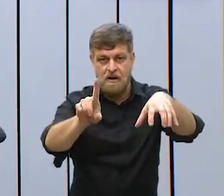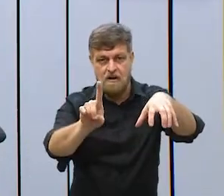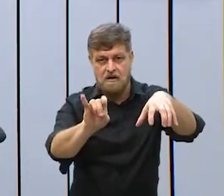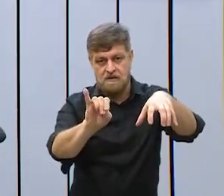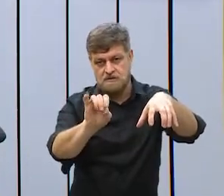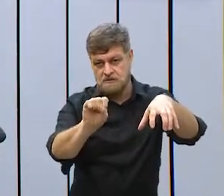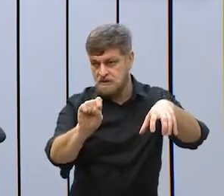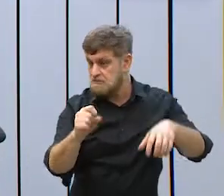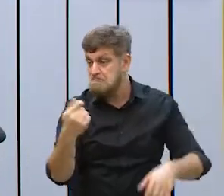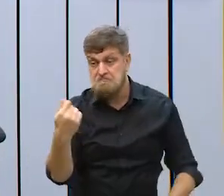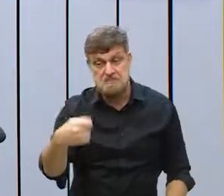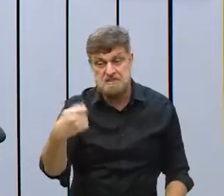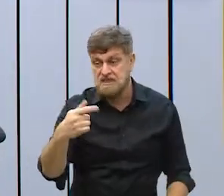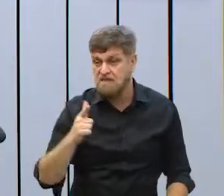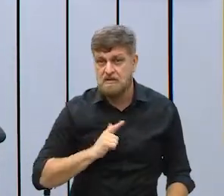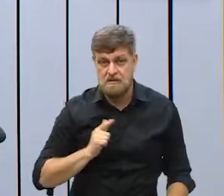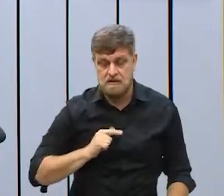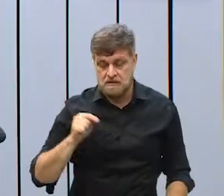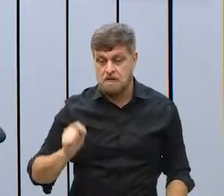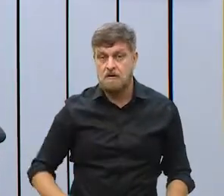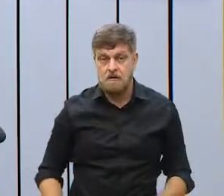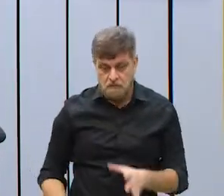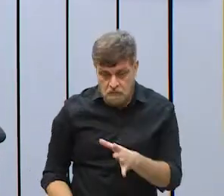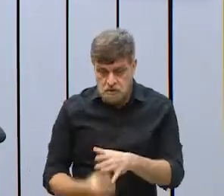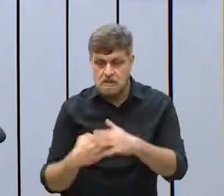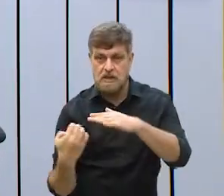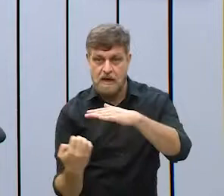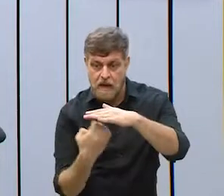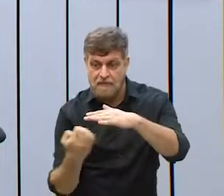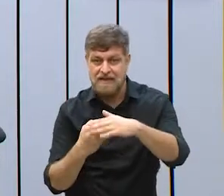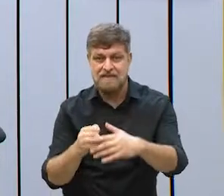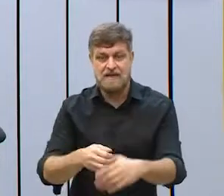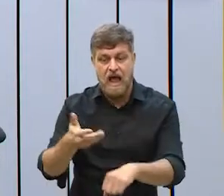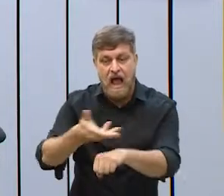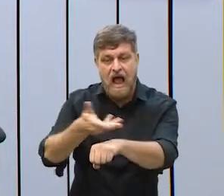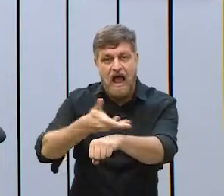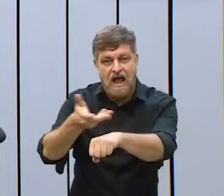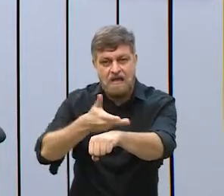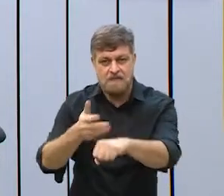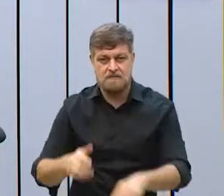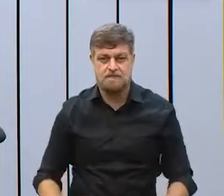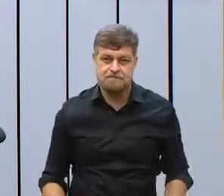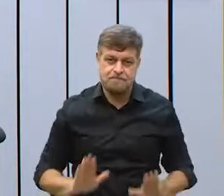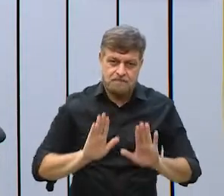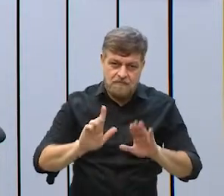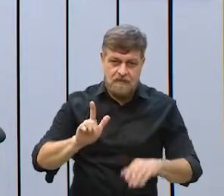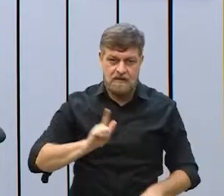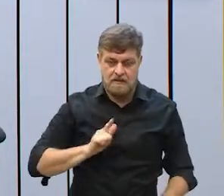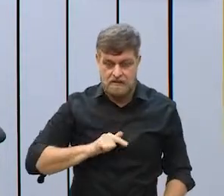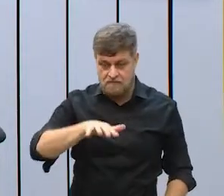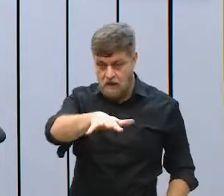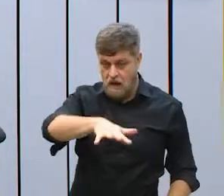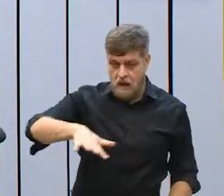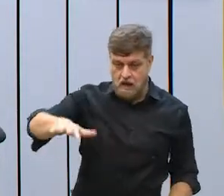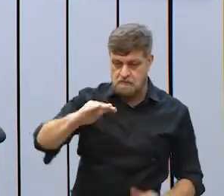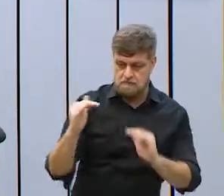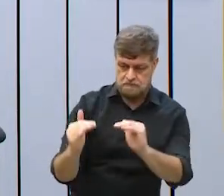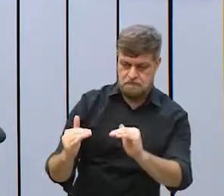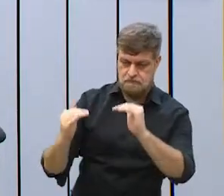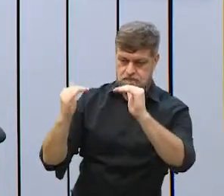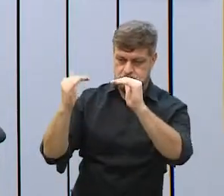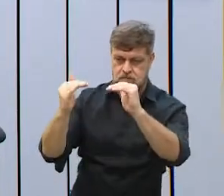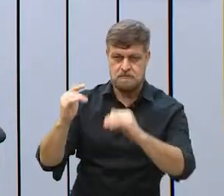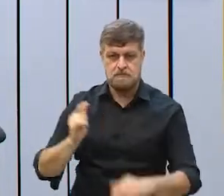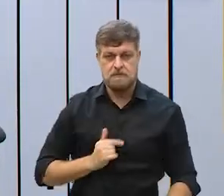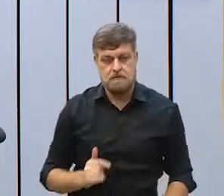posto do Agiliza, não é condicionado a distrito. Mas queira ou não queira, como a elevação da região a distrito, então ficou